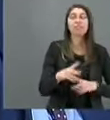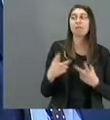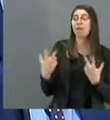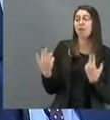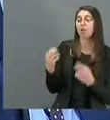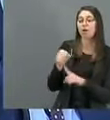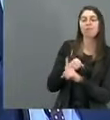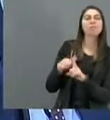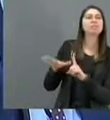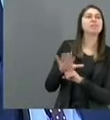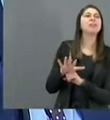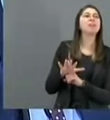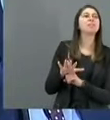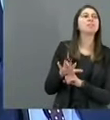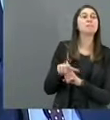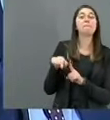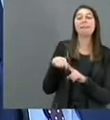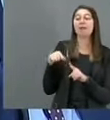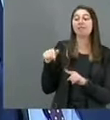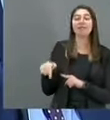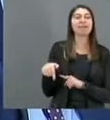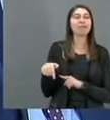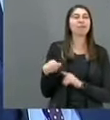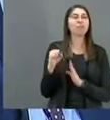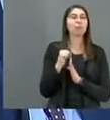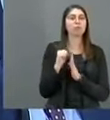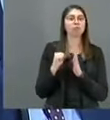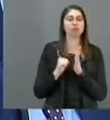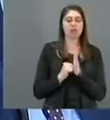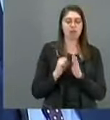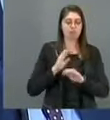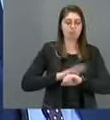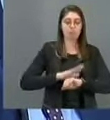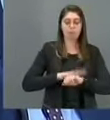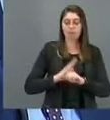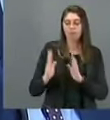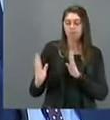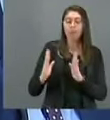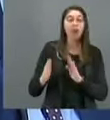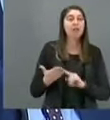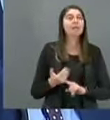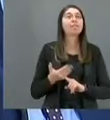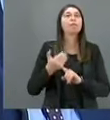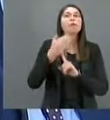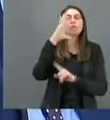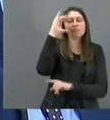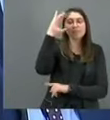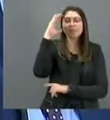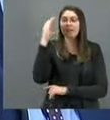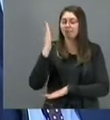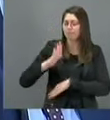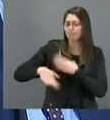Mas vocês vivem num século temporal, num período temporal tecnológico